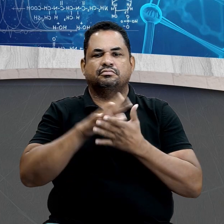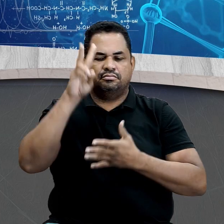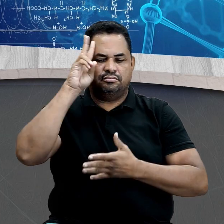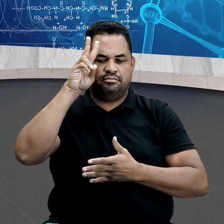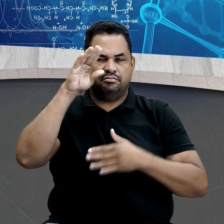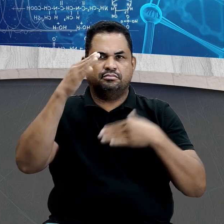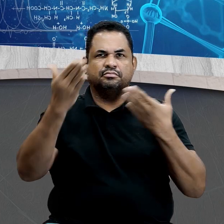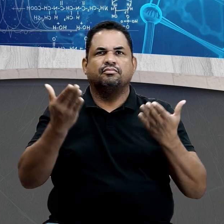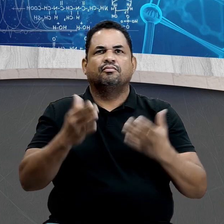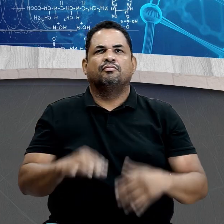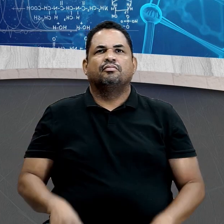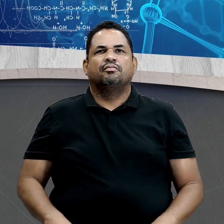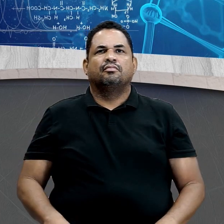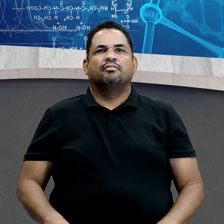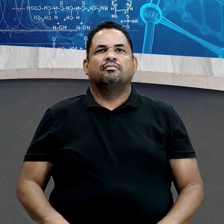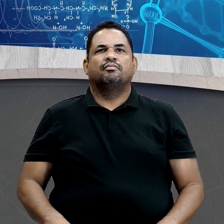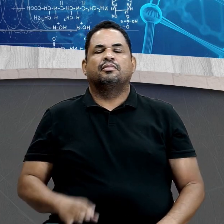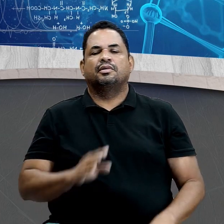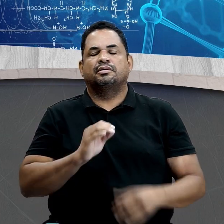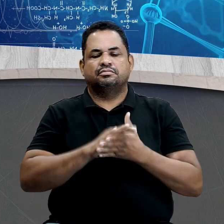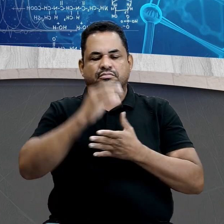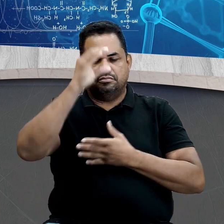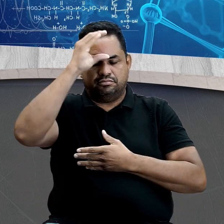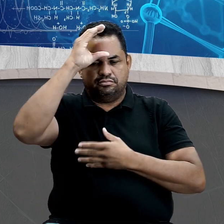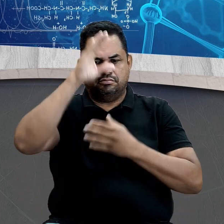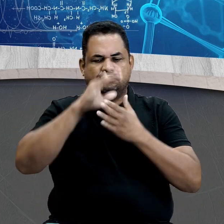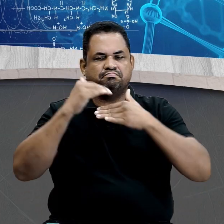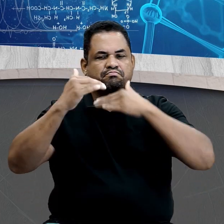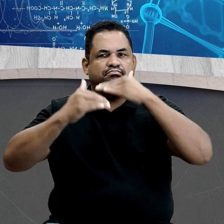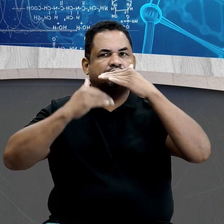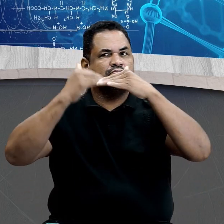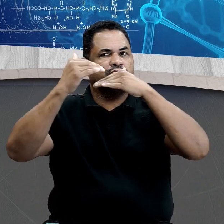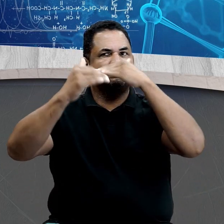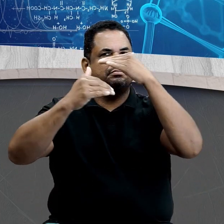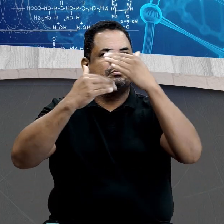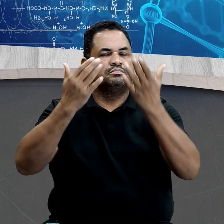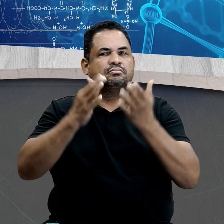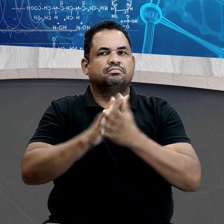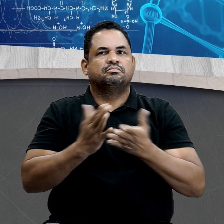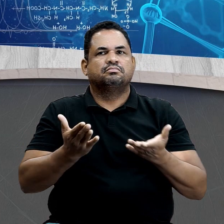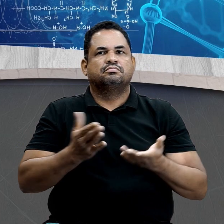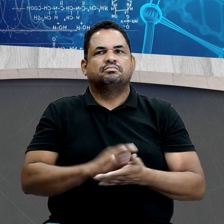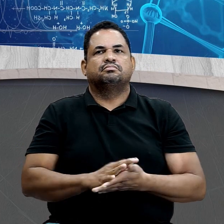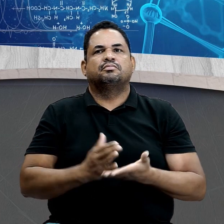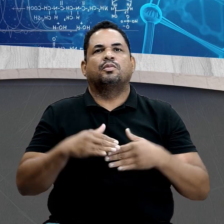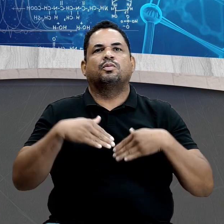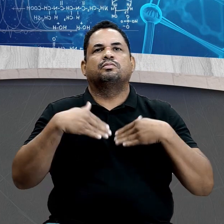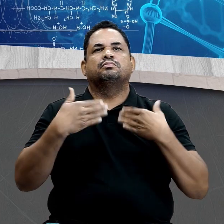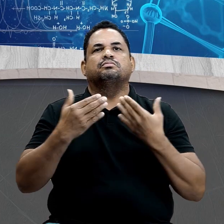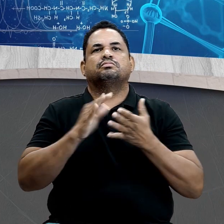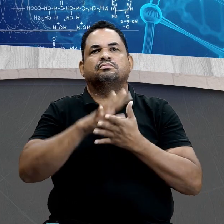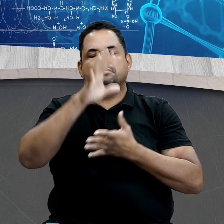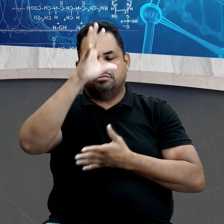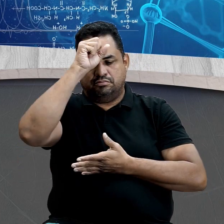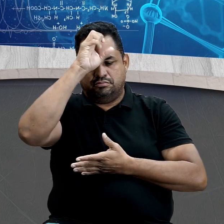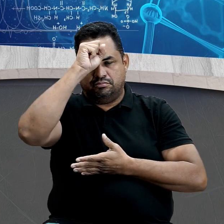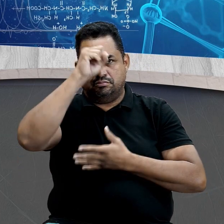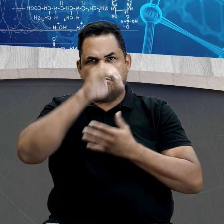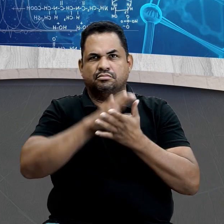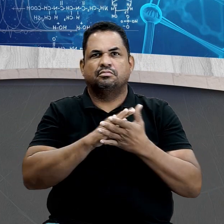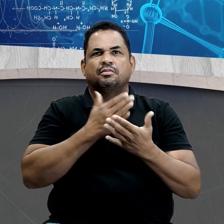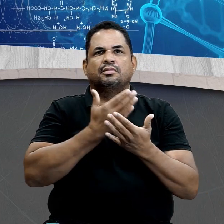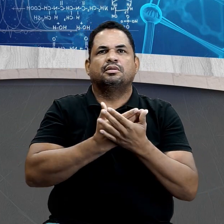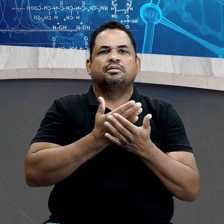coisa, né? Olha só, os conhecimentos, eles são progressivos e cumulativos. À medida que você vai aprendendo a aula anterior,